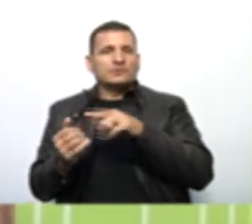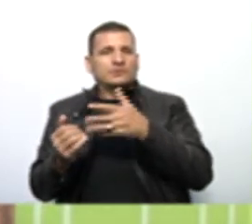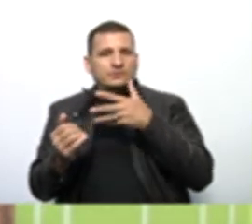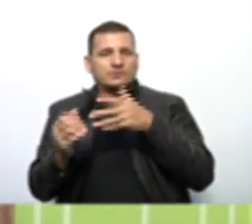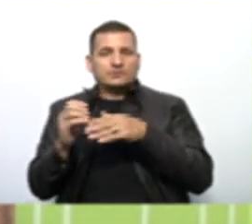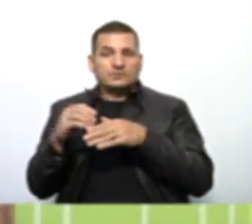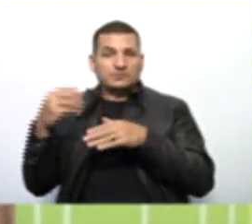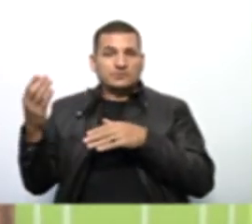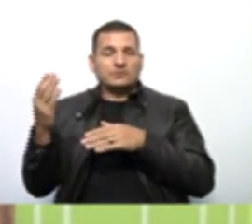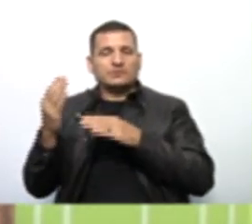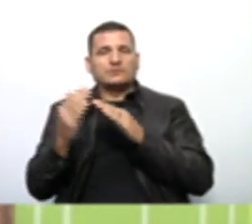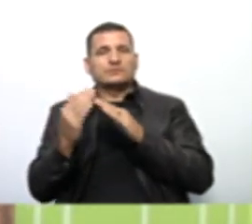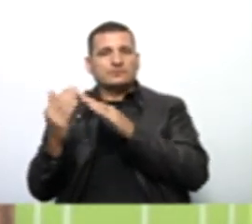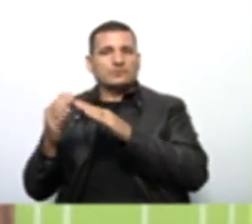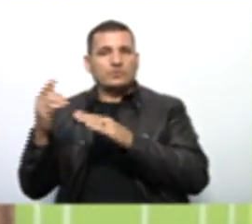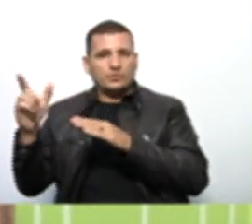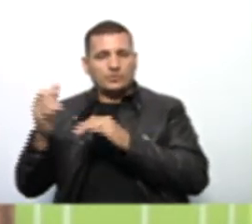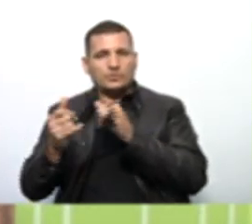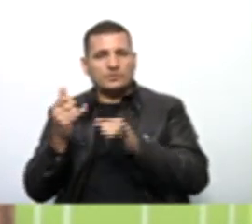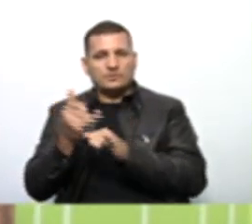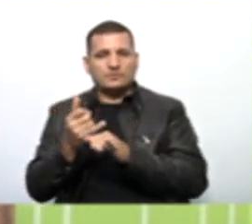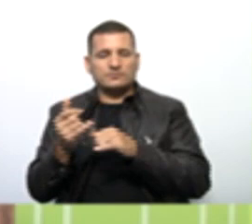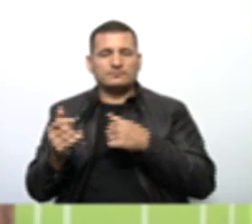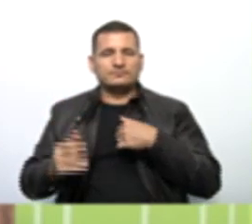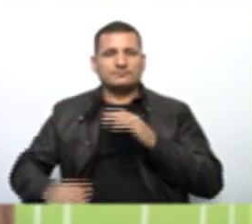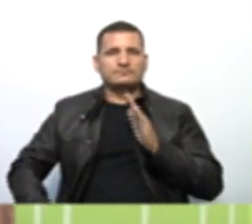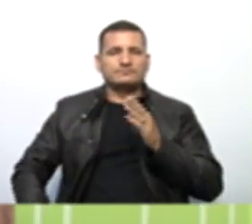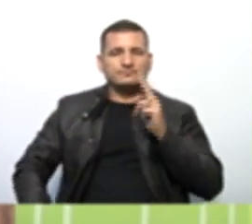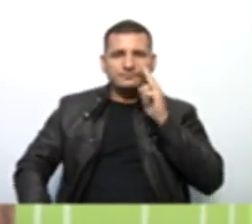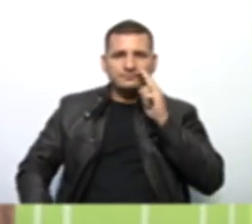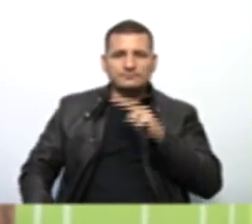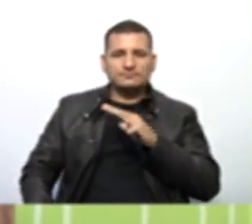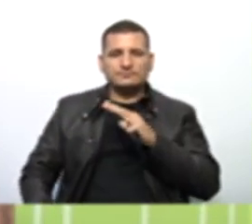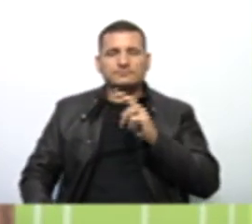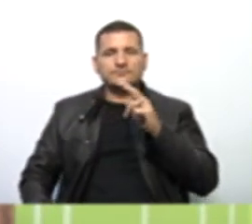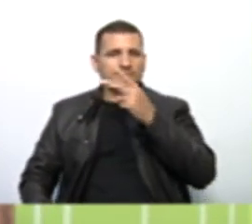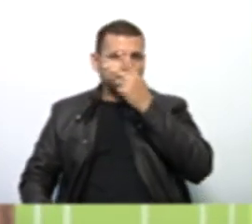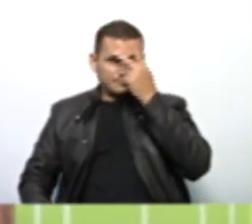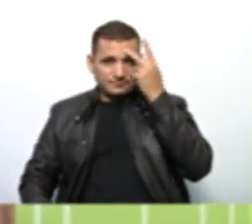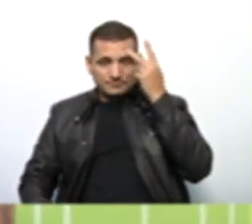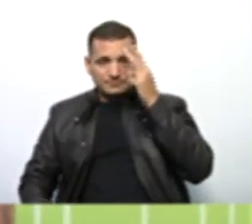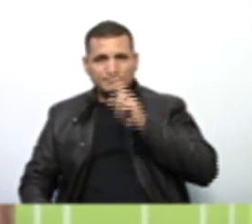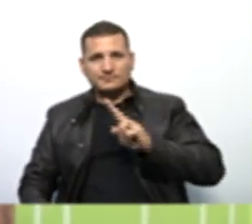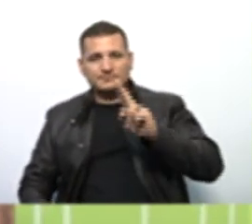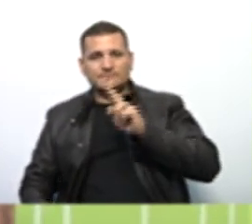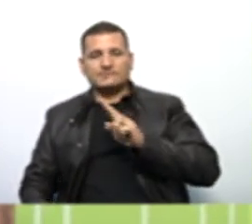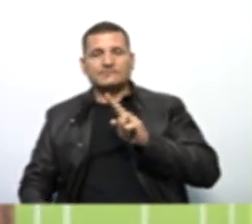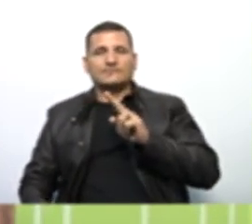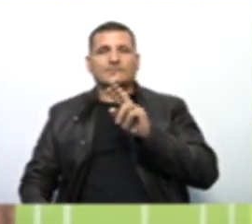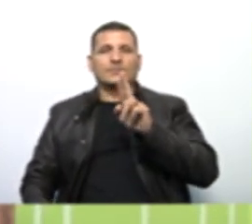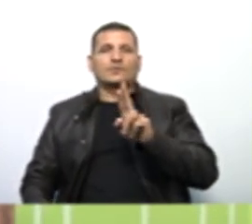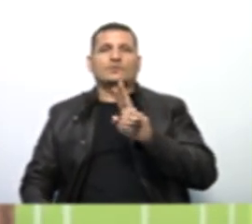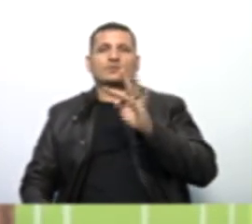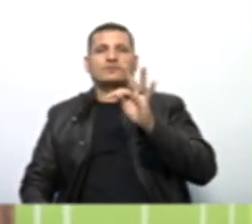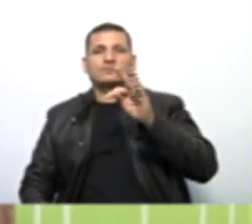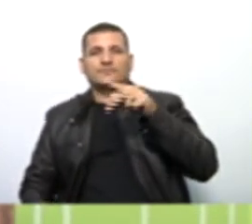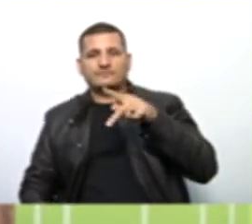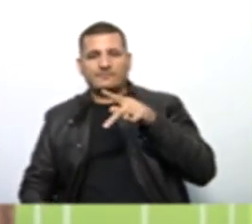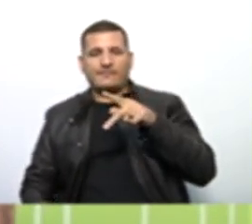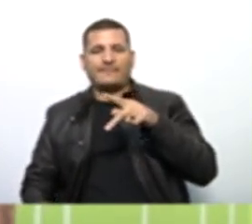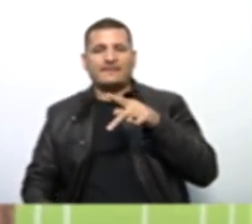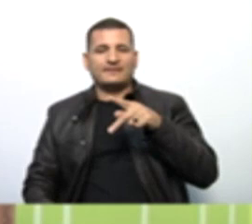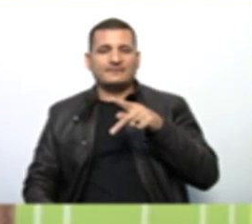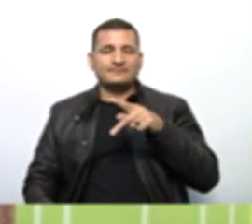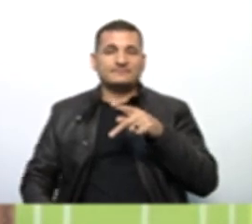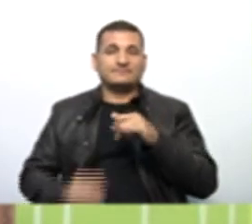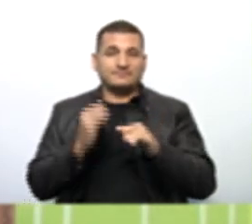vizinho jogar então é eu já vi é várias pessoas utilizando o cabo de rede o cabo utp que é ou não um blindado para